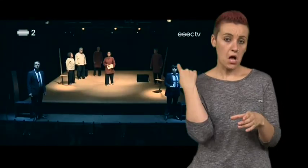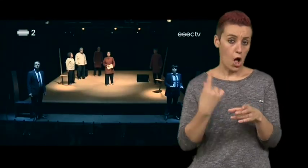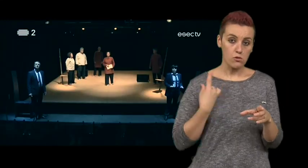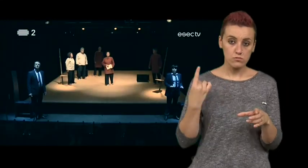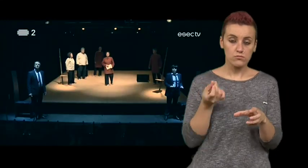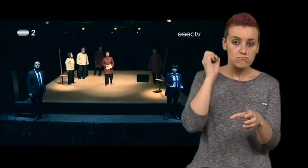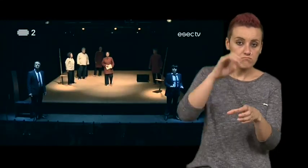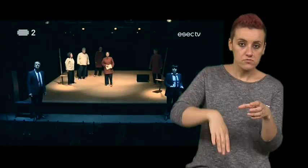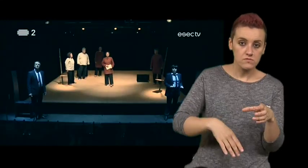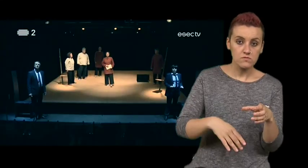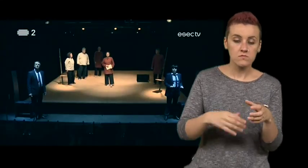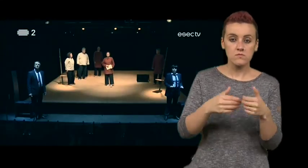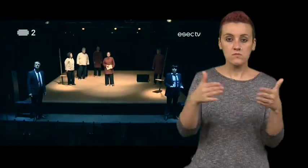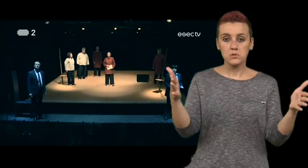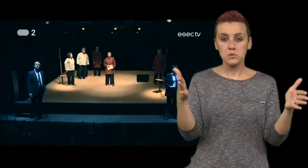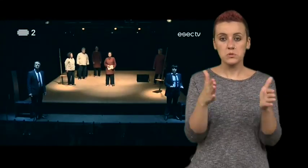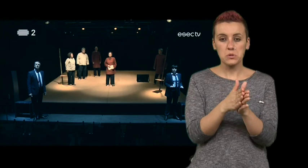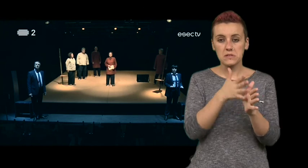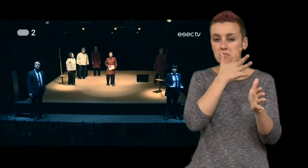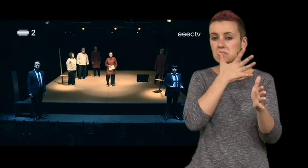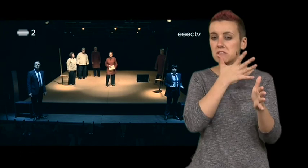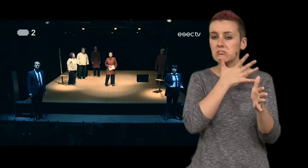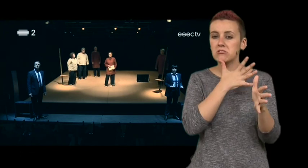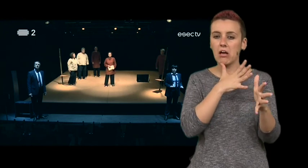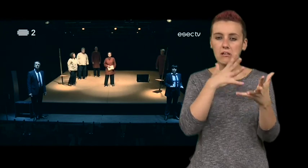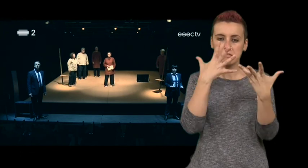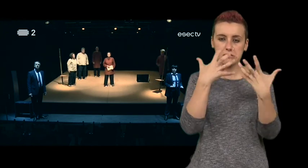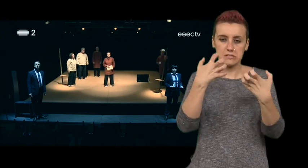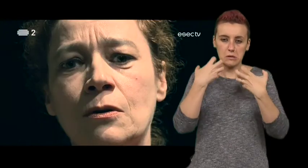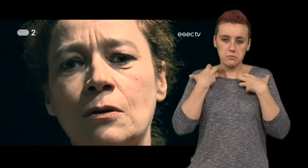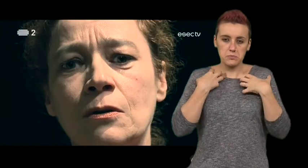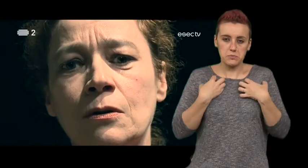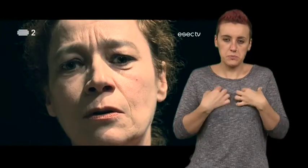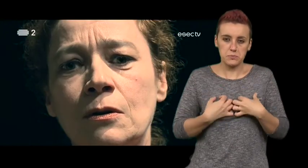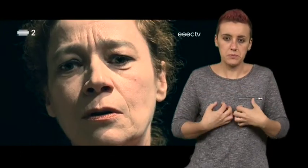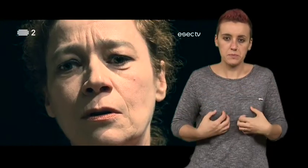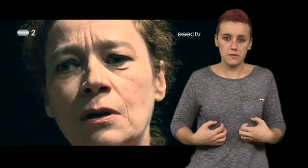decapitados alguns, todos recobertos de sangue seco.